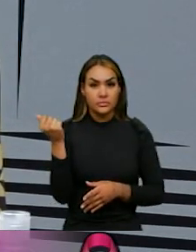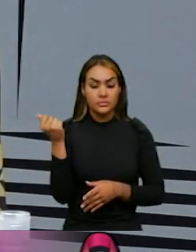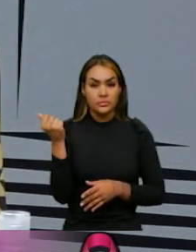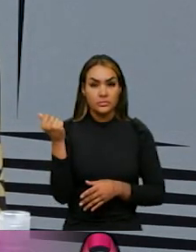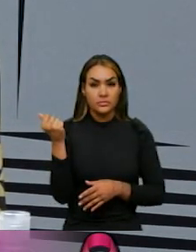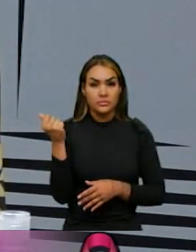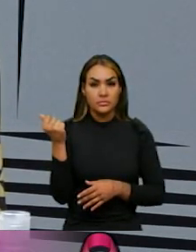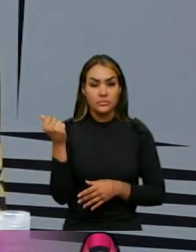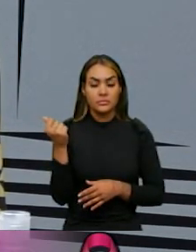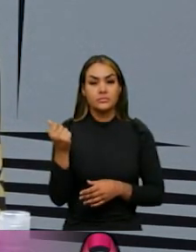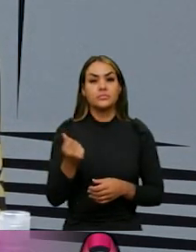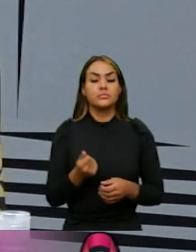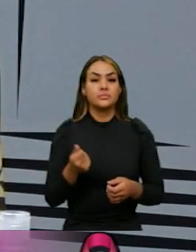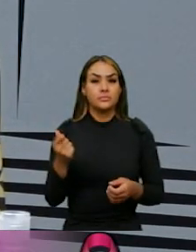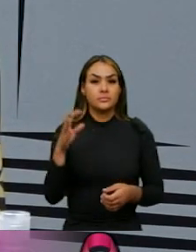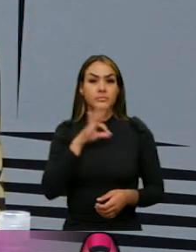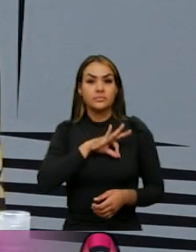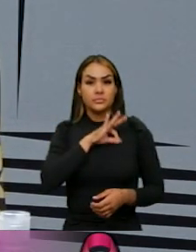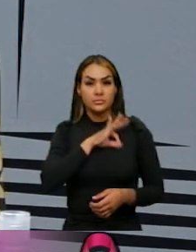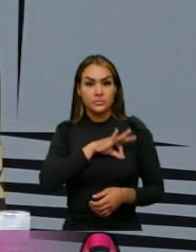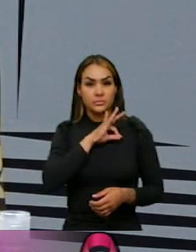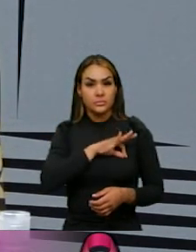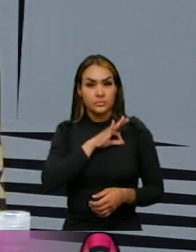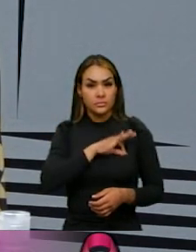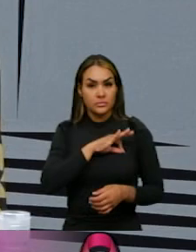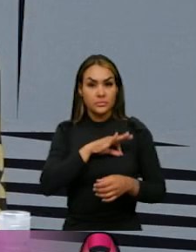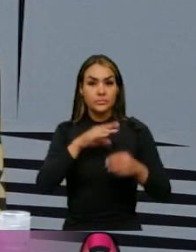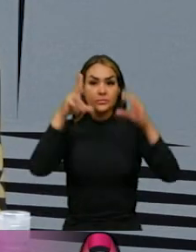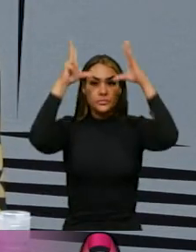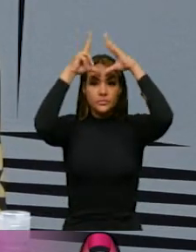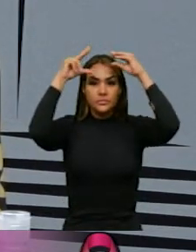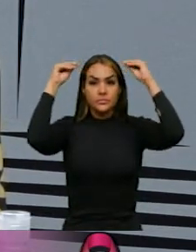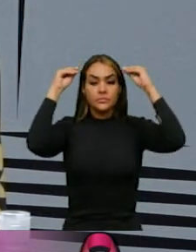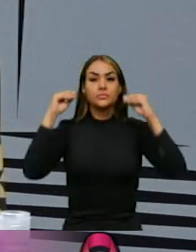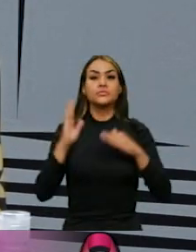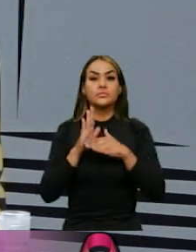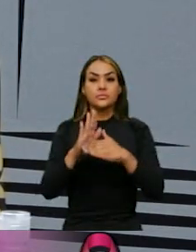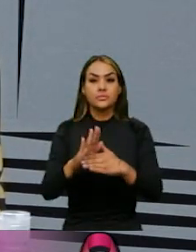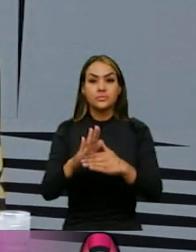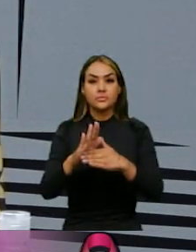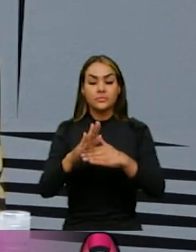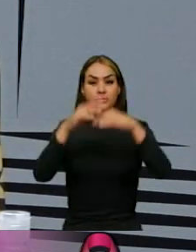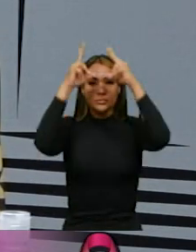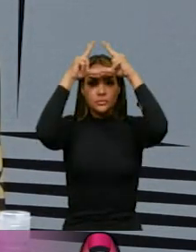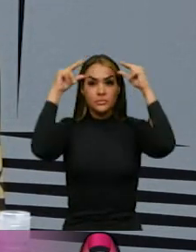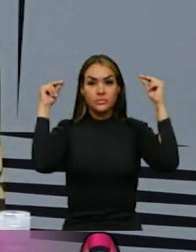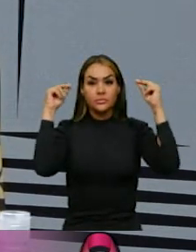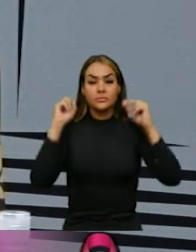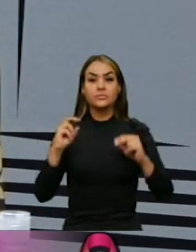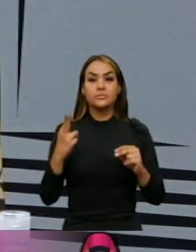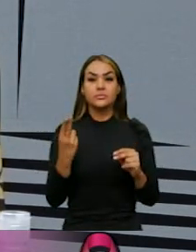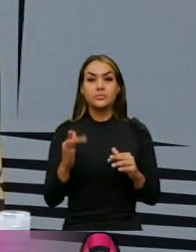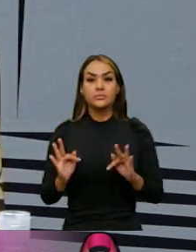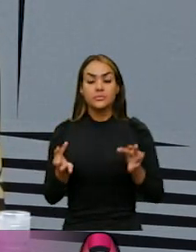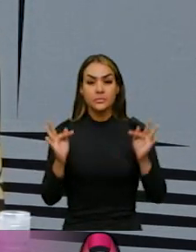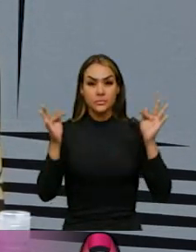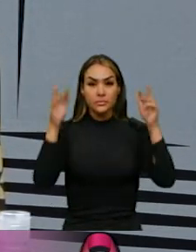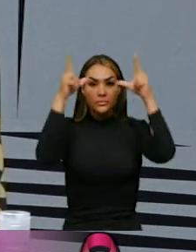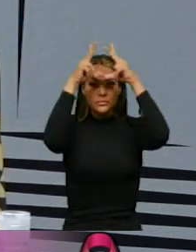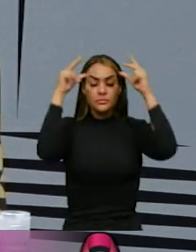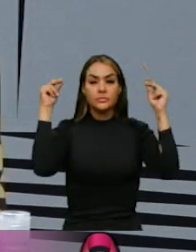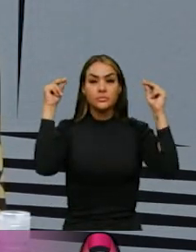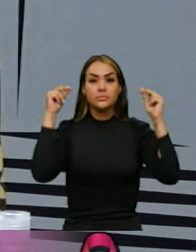à complementação do piso salarial dos enfermeiros, auxiliares e técnicos de enfermagem e parteiras